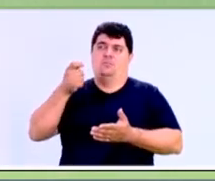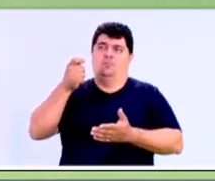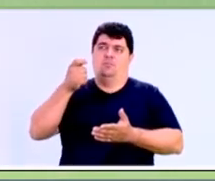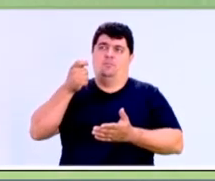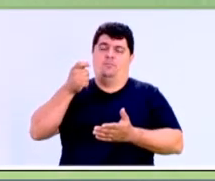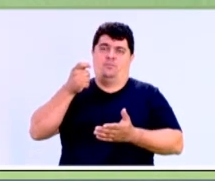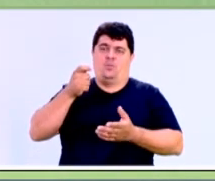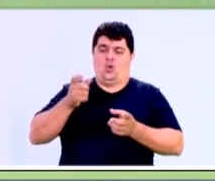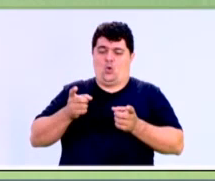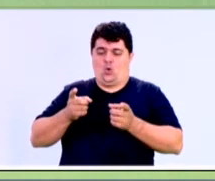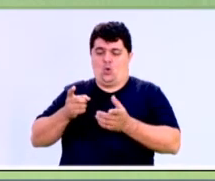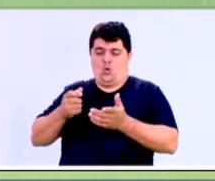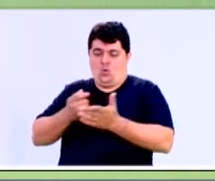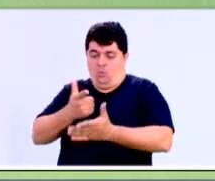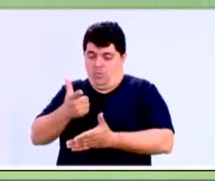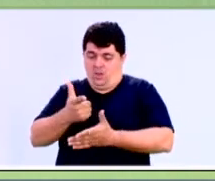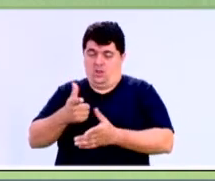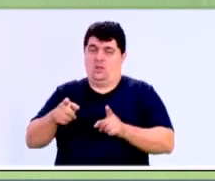comprar